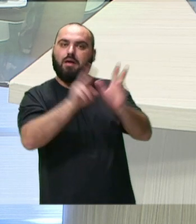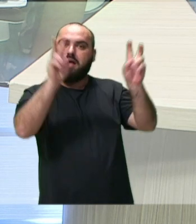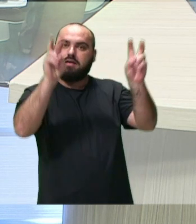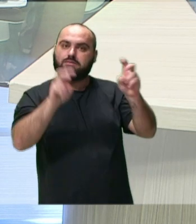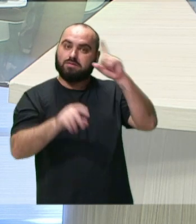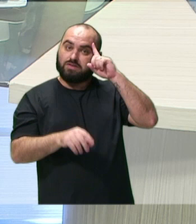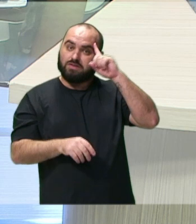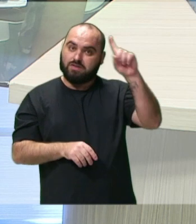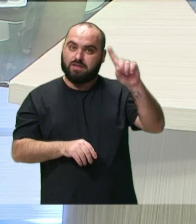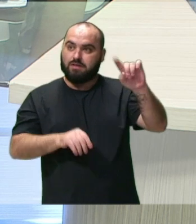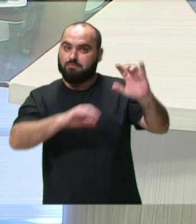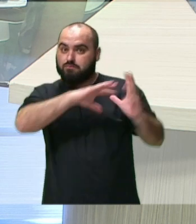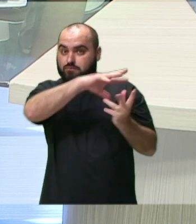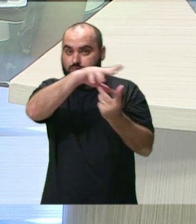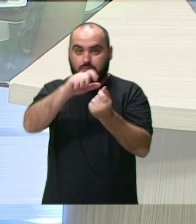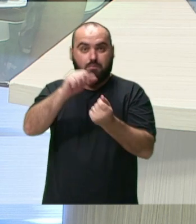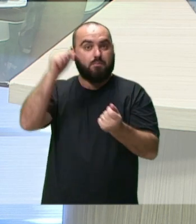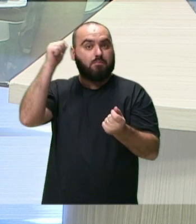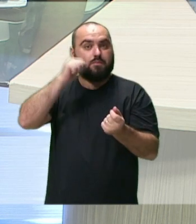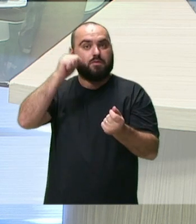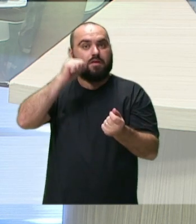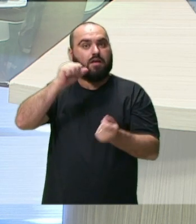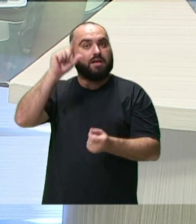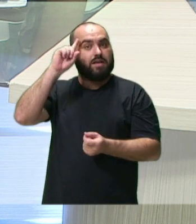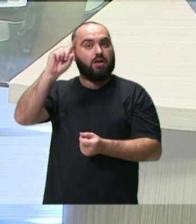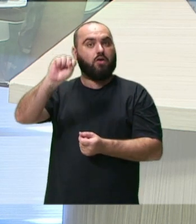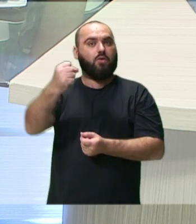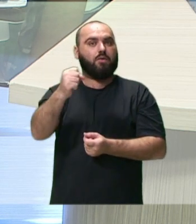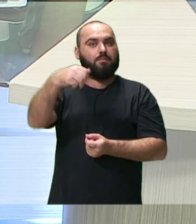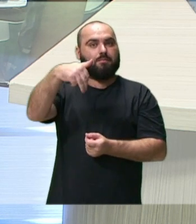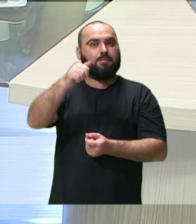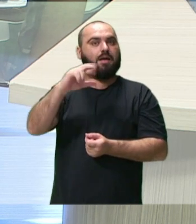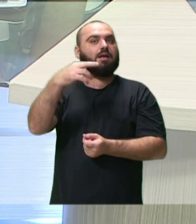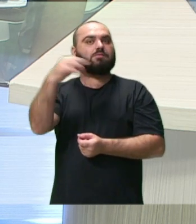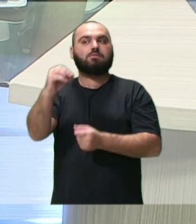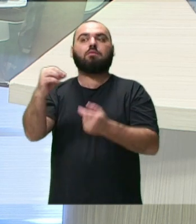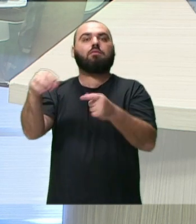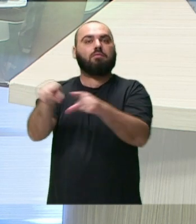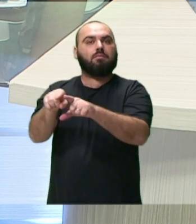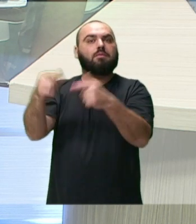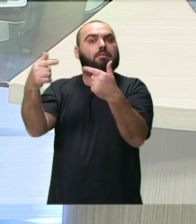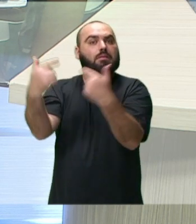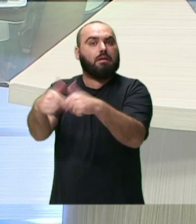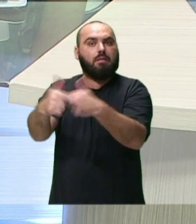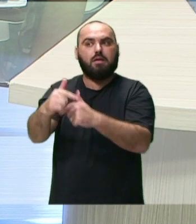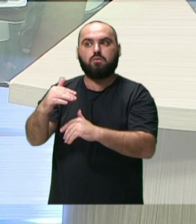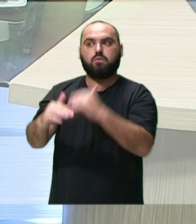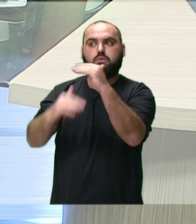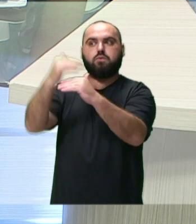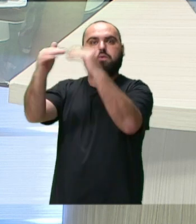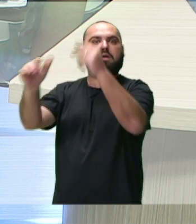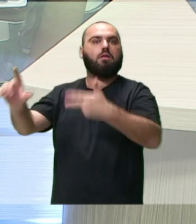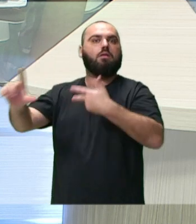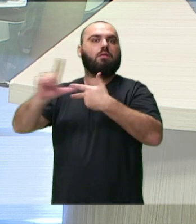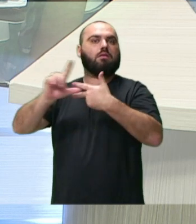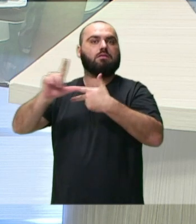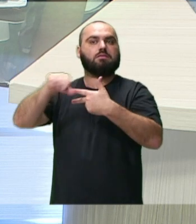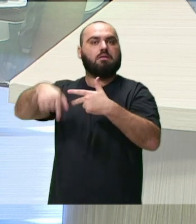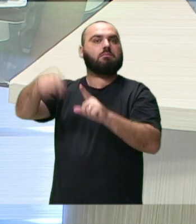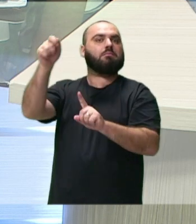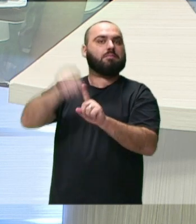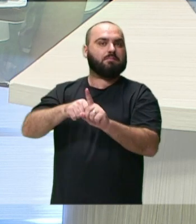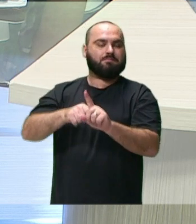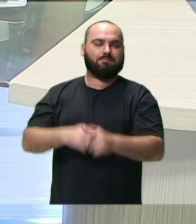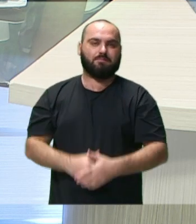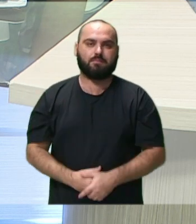comemorado em 8 de março, e as atividades que são desenvolvidas no Poder Legislativo durante este mês.